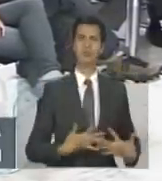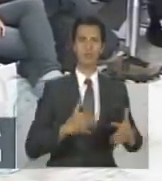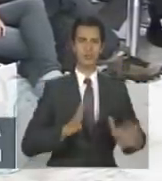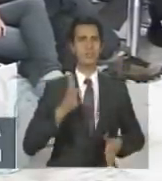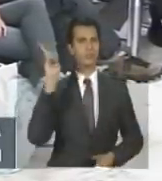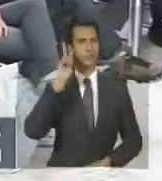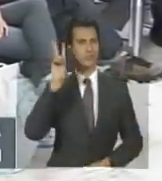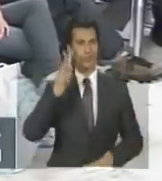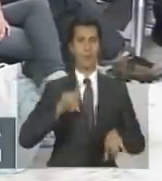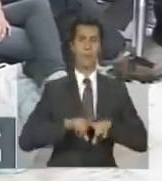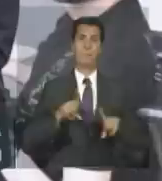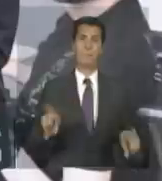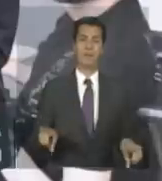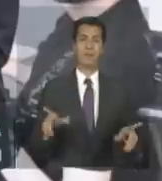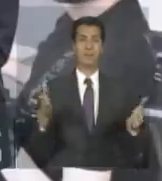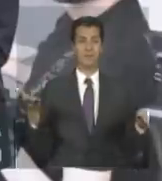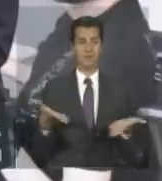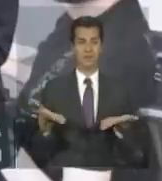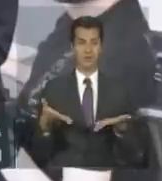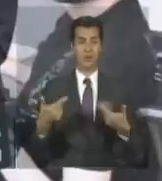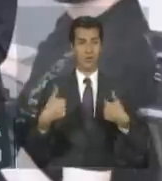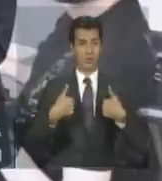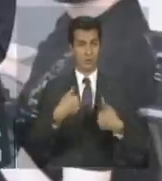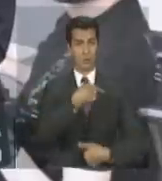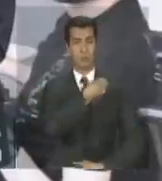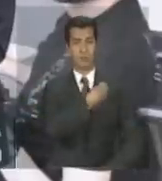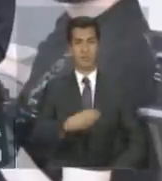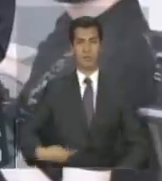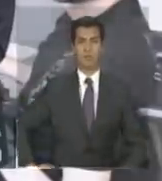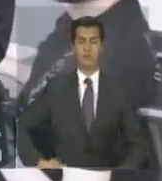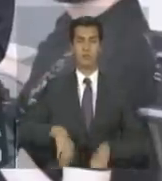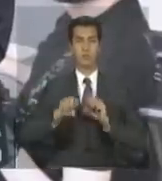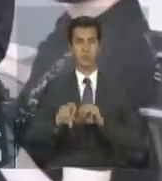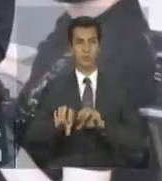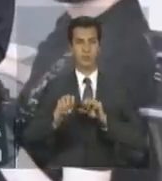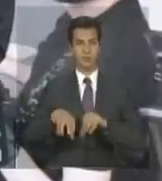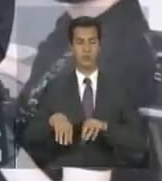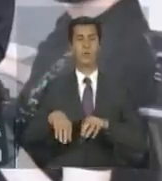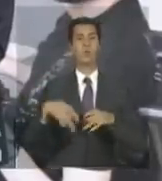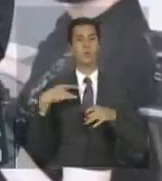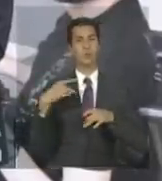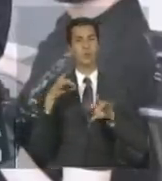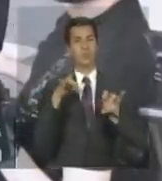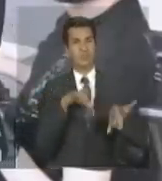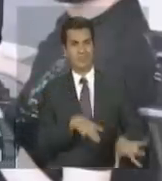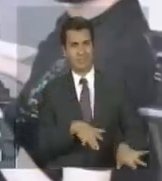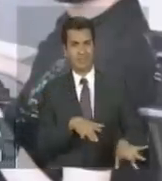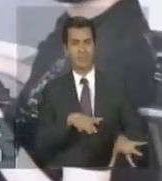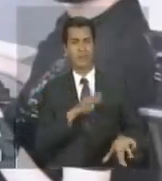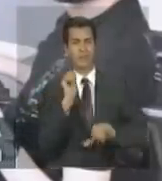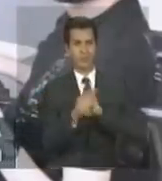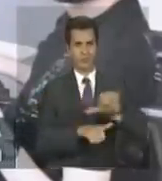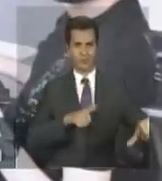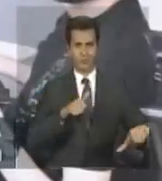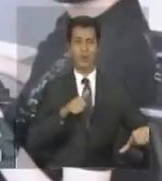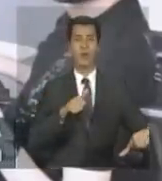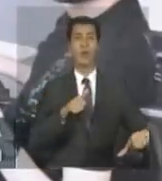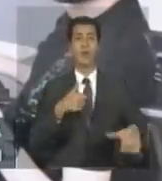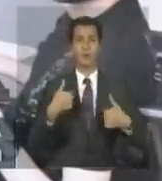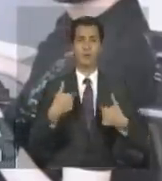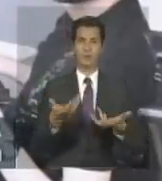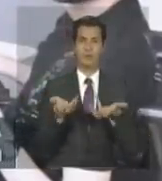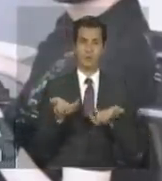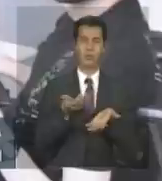de transmissão do cargo de ministro da Educação, eu gostaria de registrar a gênese desse